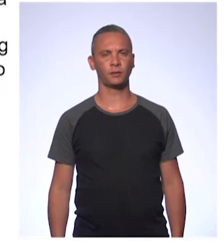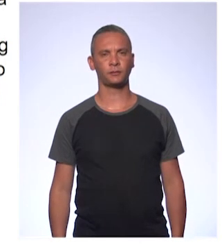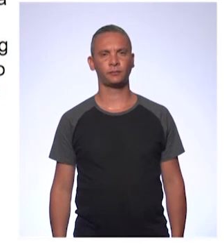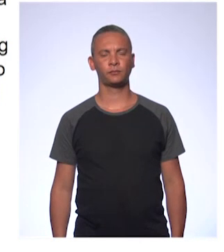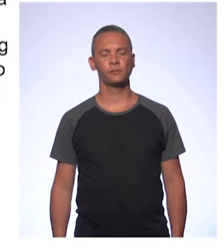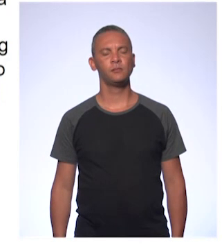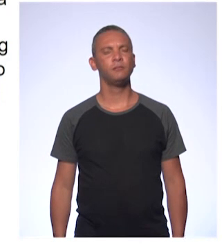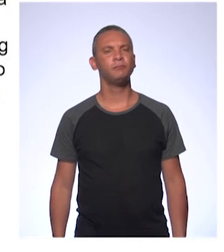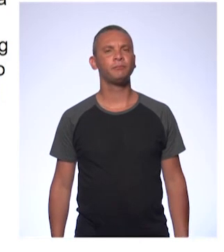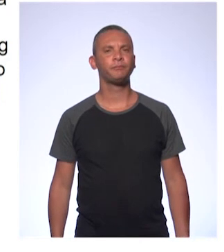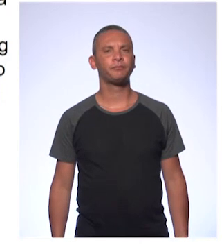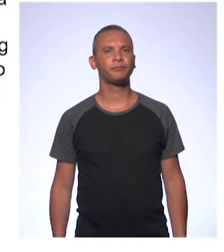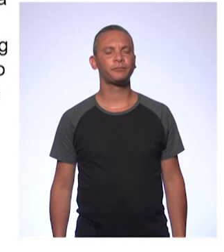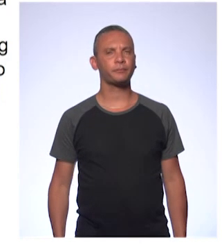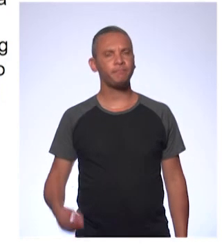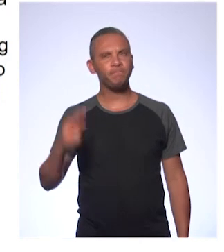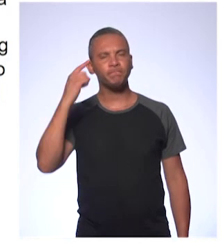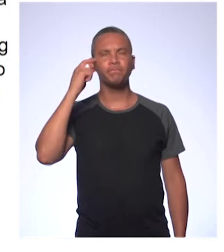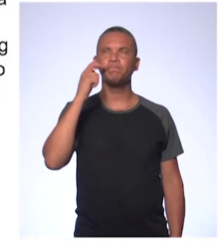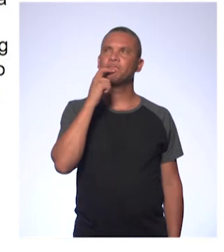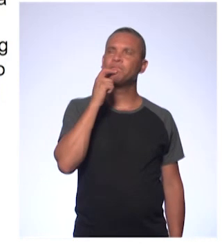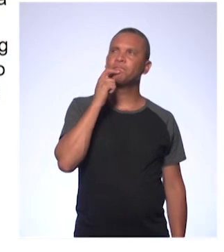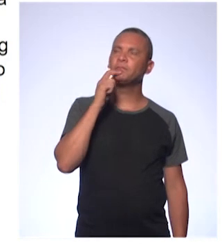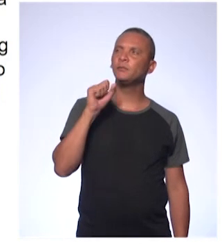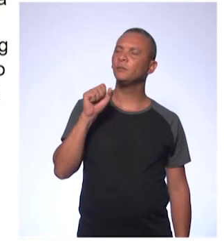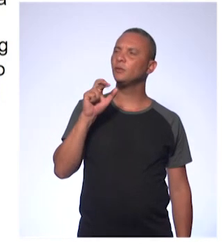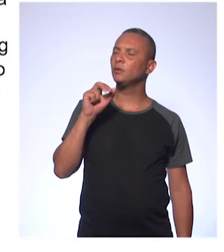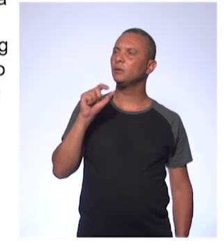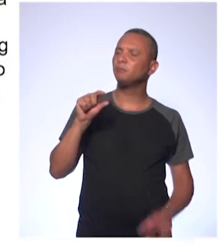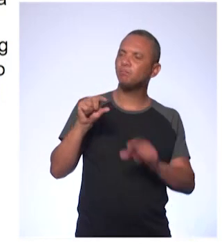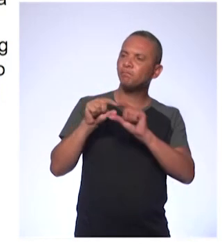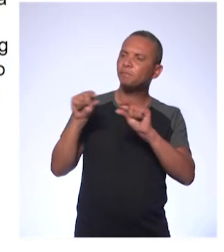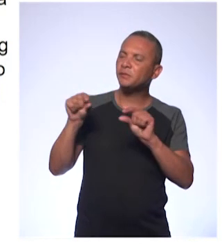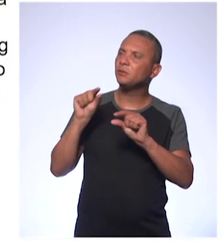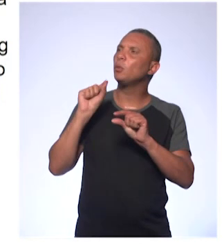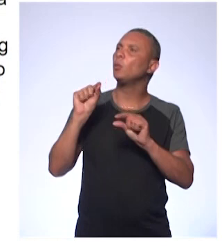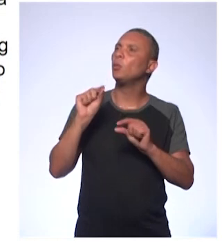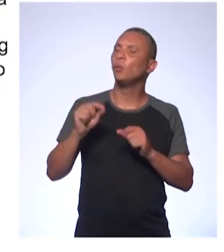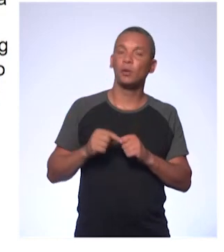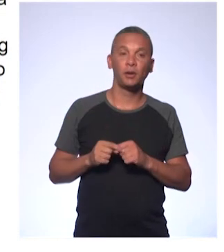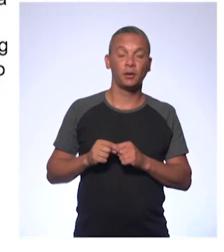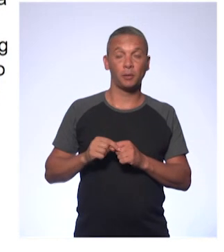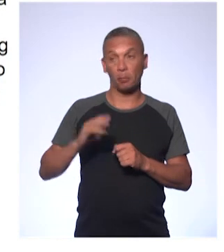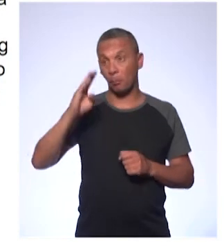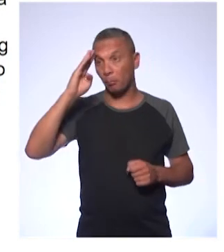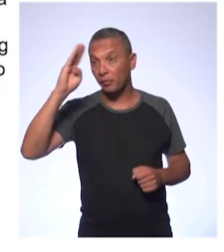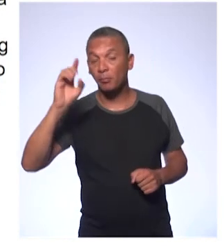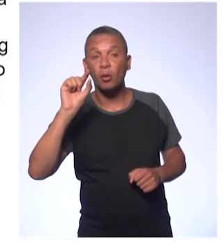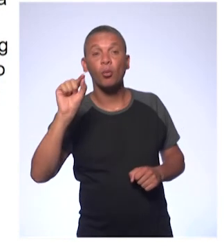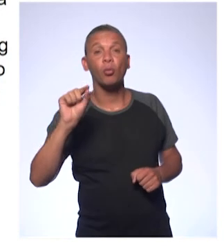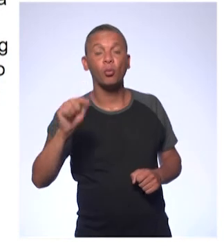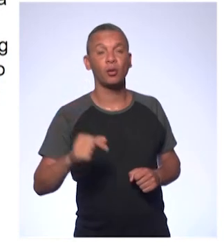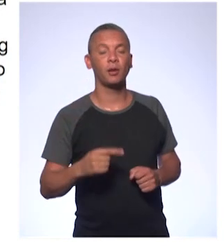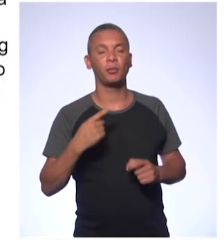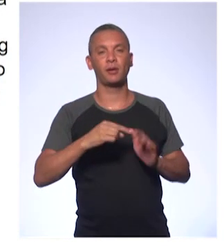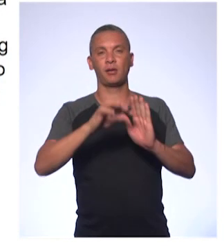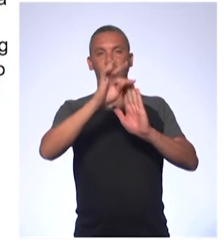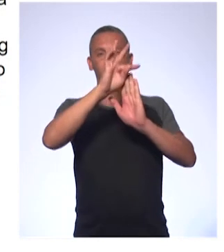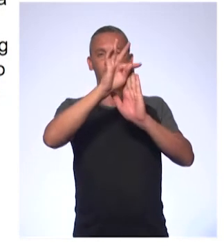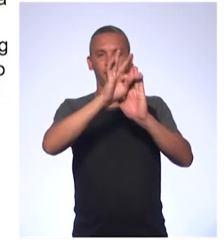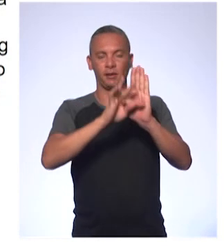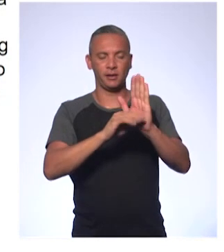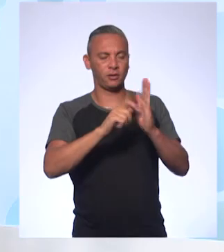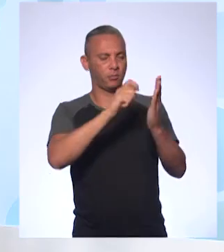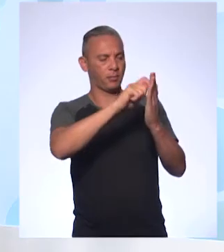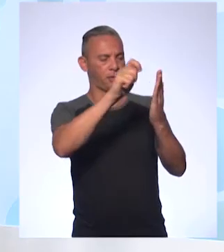né? Quando a gente pensa em sublinha ou sublinhar, a gente pensa em destacar, porque quando a gente está escrevendo um texto, que a gente sublinha